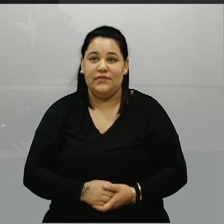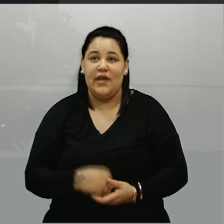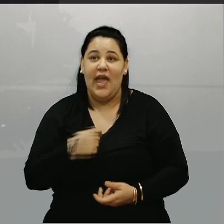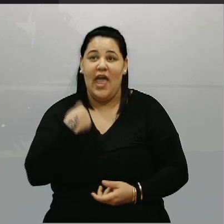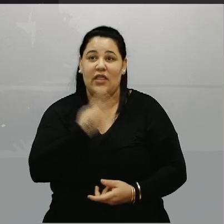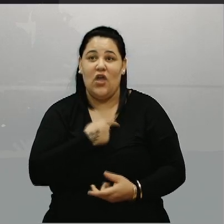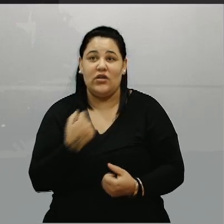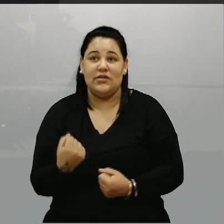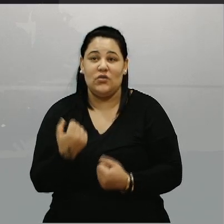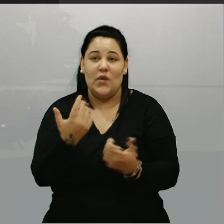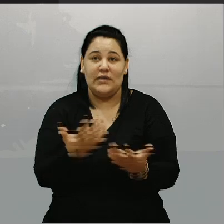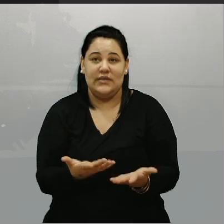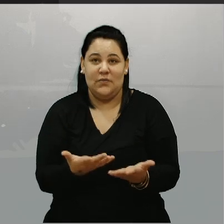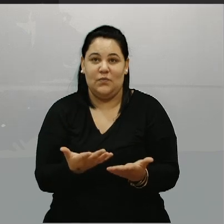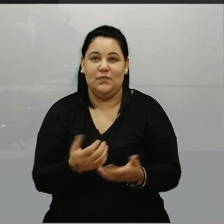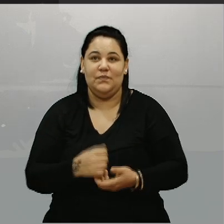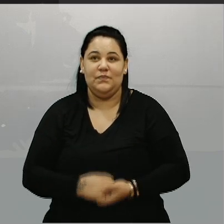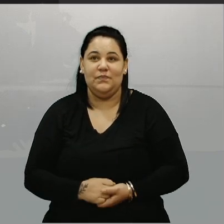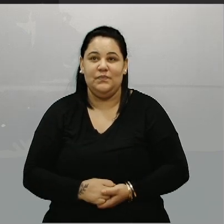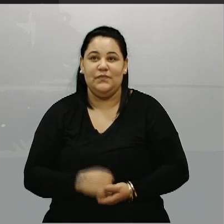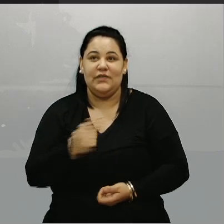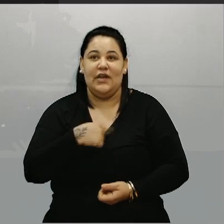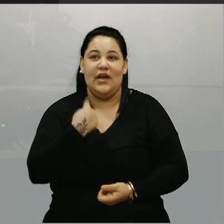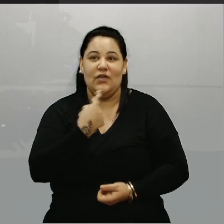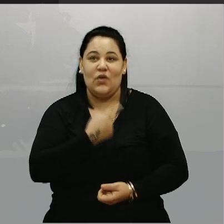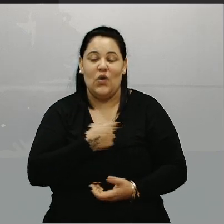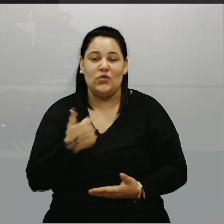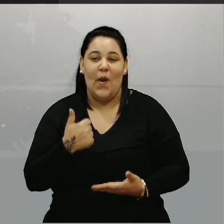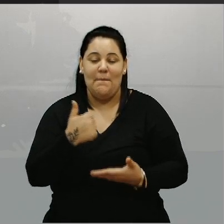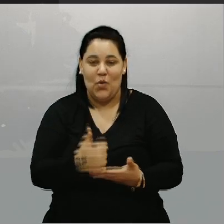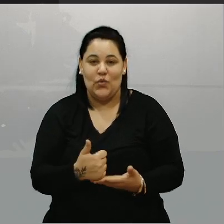doação, é a nossa parte, é a nossa contribuição.